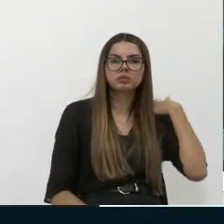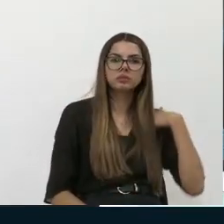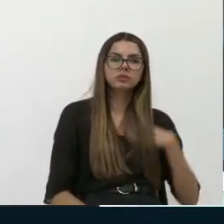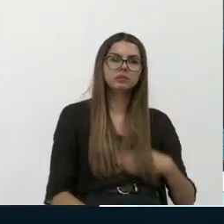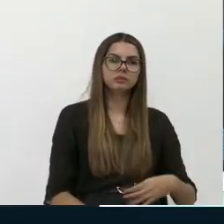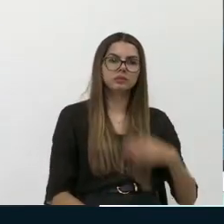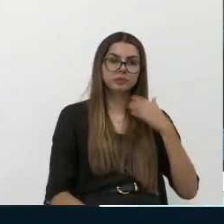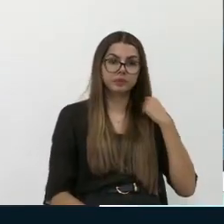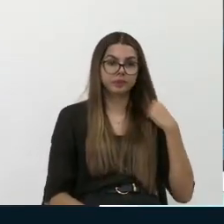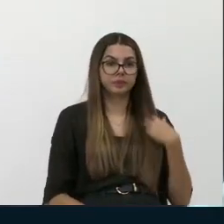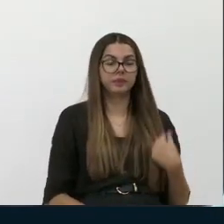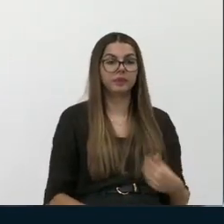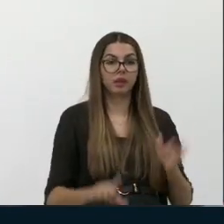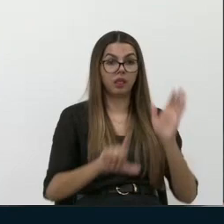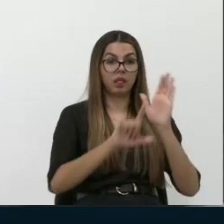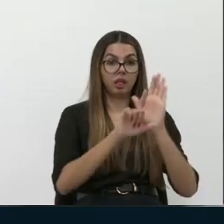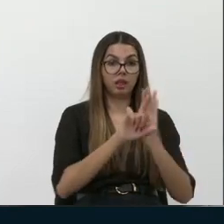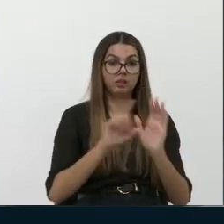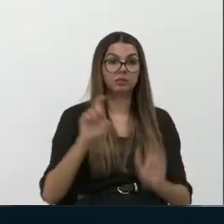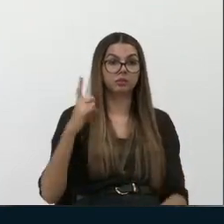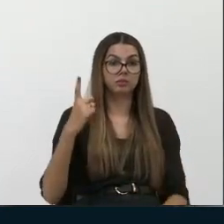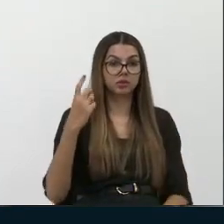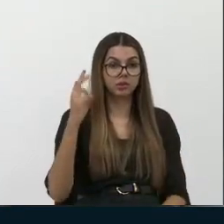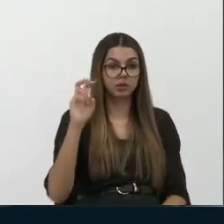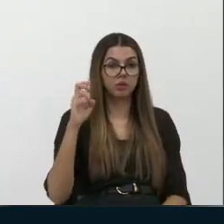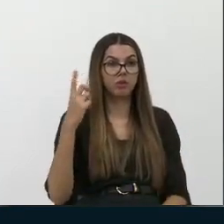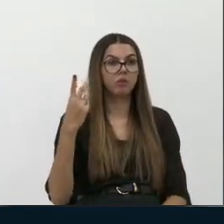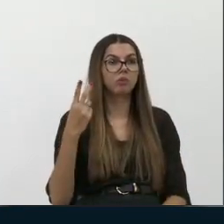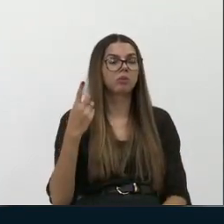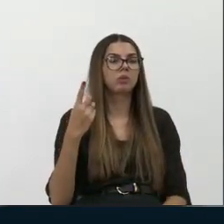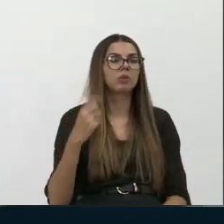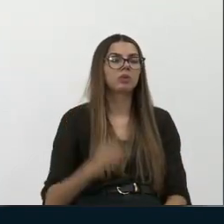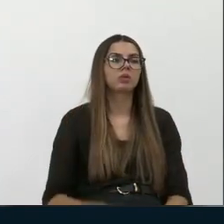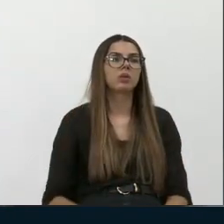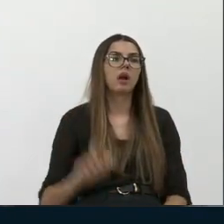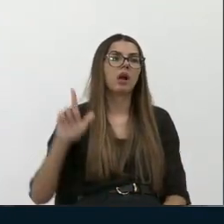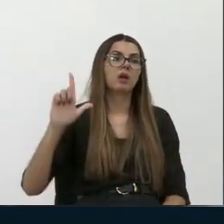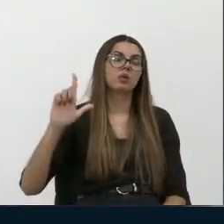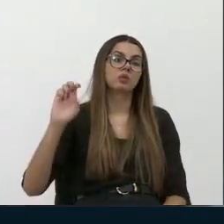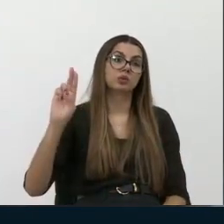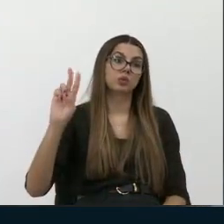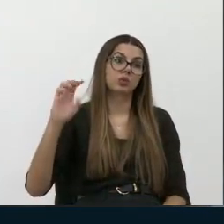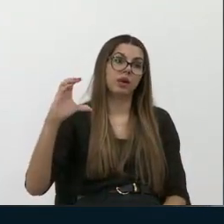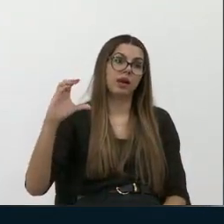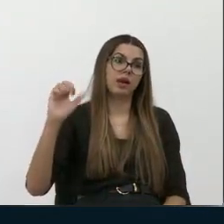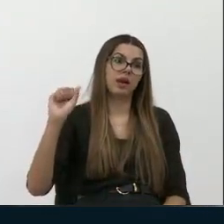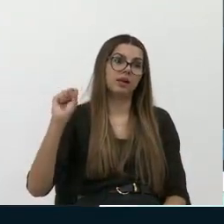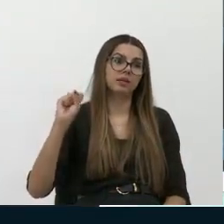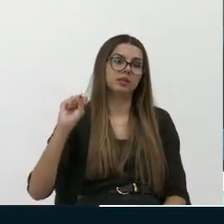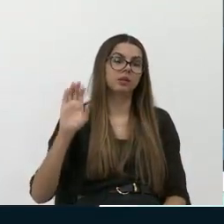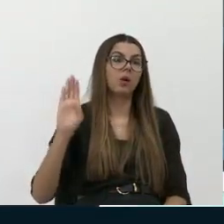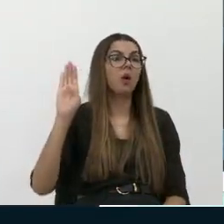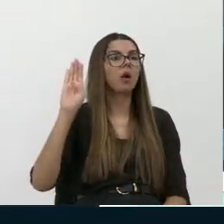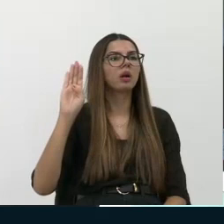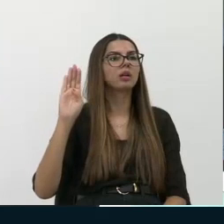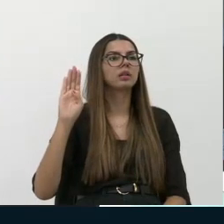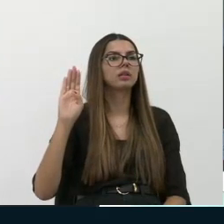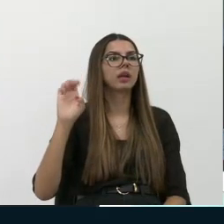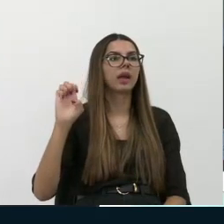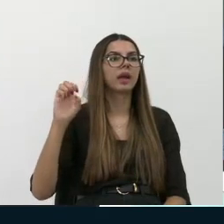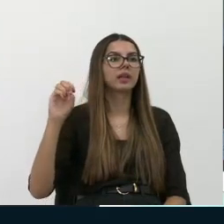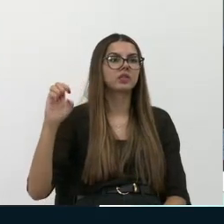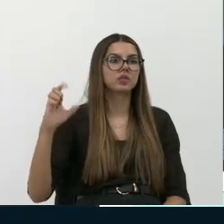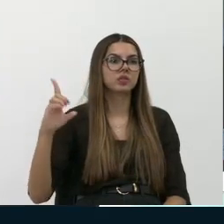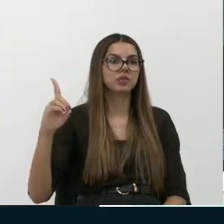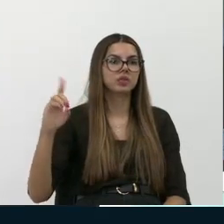Pelo artigo 151, vereador Lucas Santos, questão de ordem, vereador Edmilson. Não, senhor presidente, eu vi